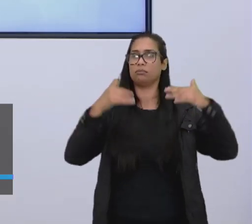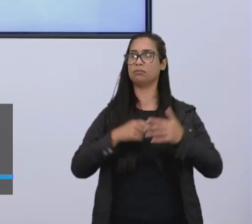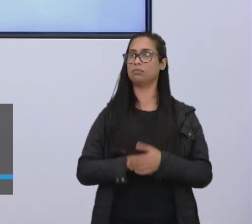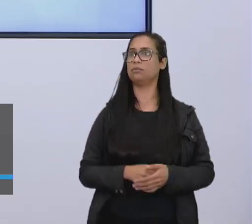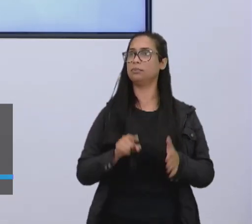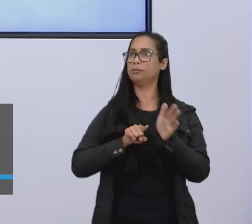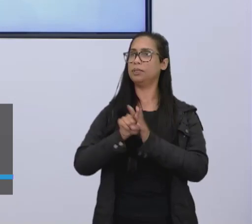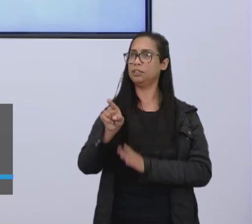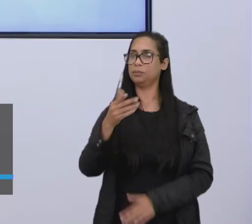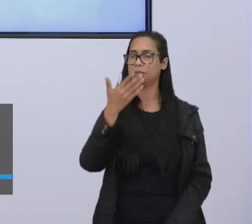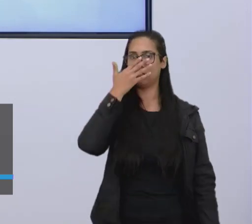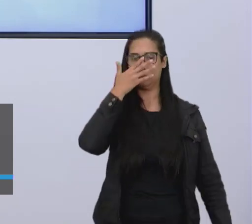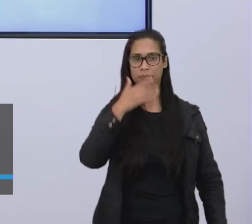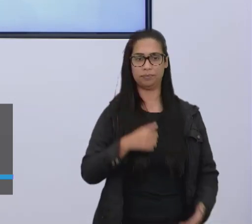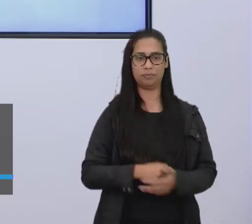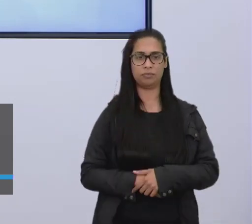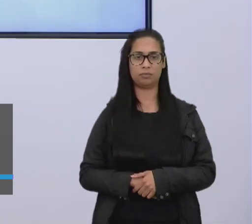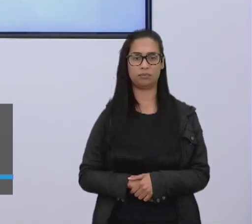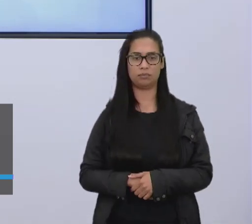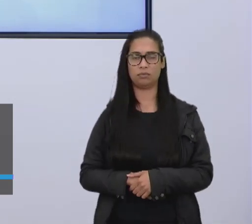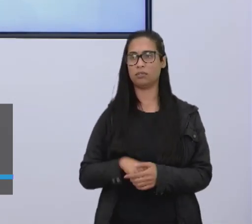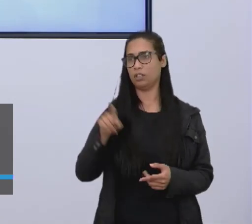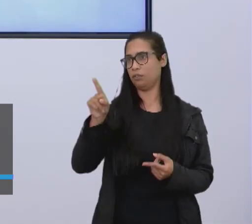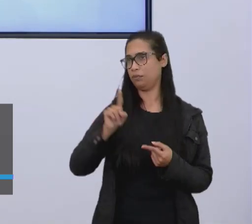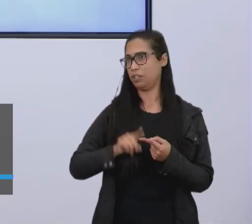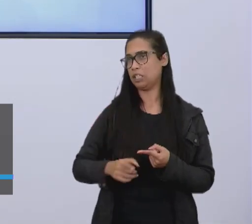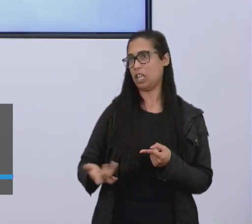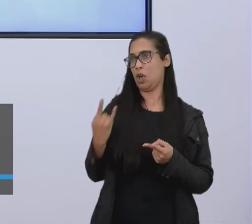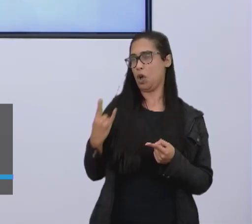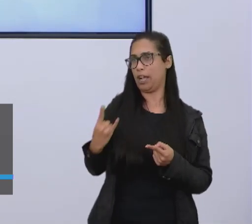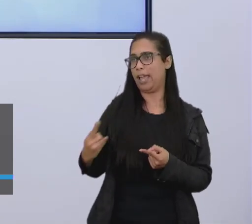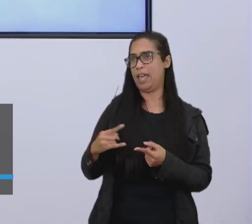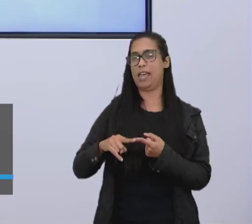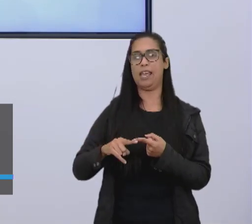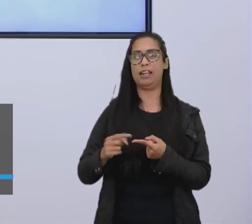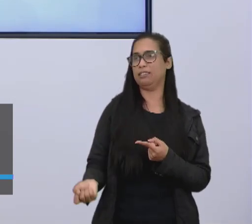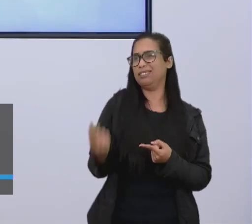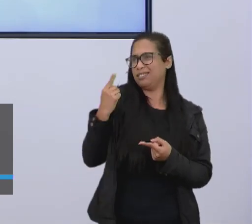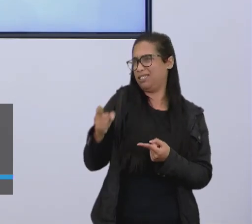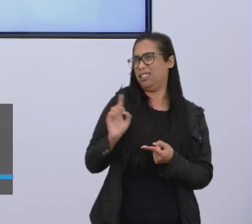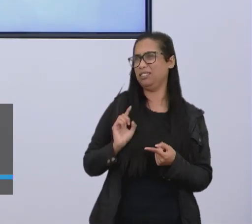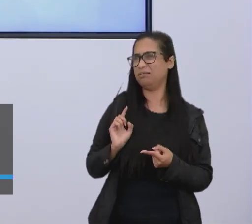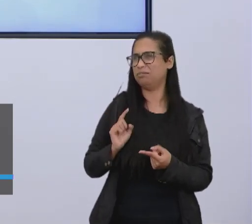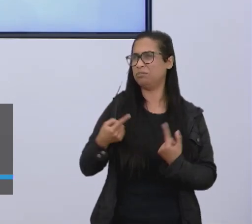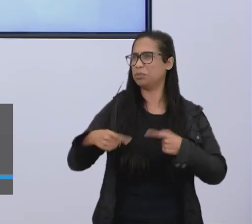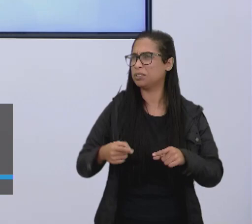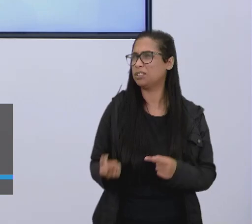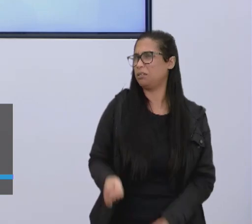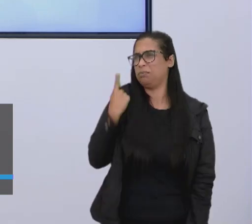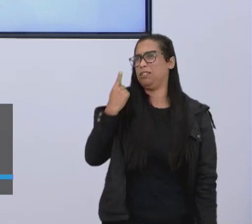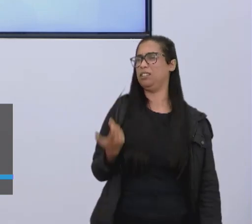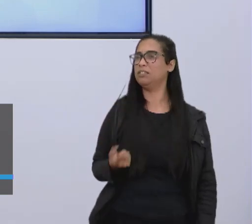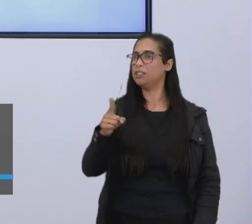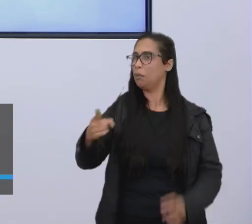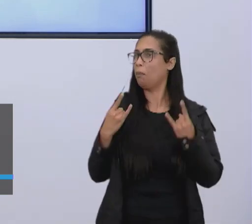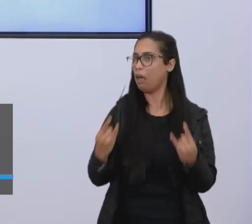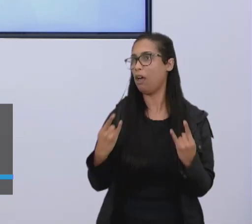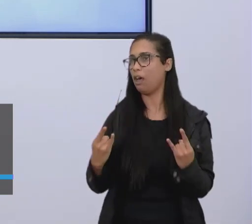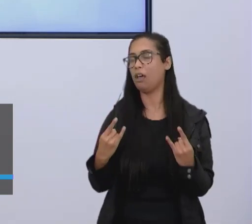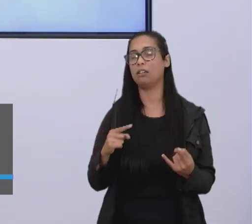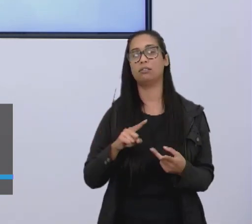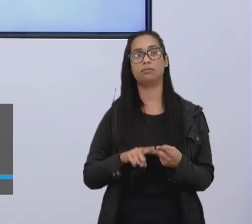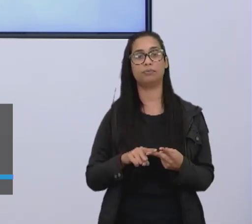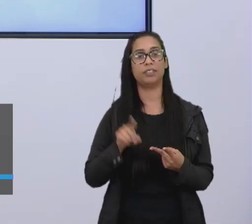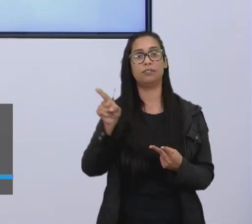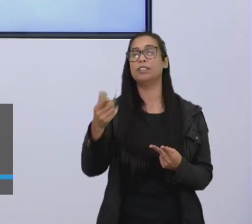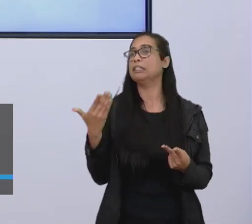mim e falam assim: ah, você é roqueira, você gosta de coisa estranha. Não. Ah, você